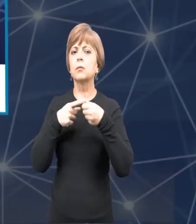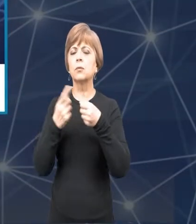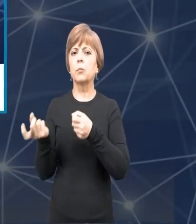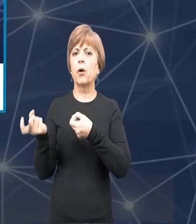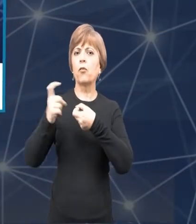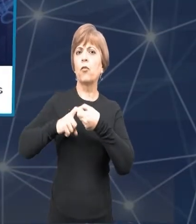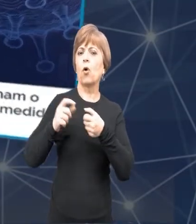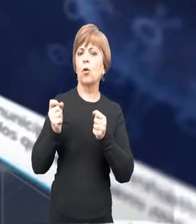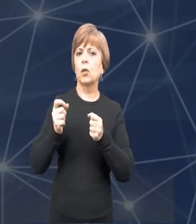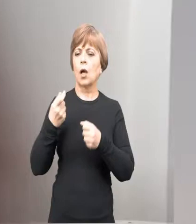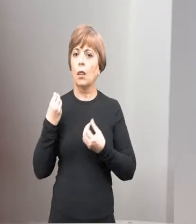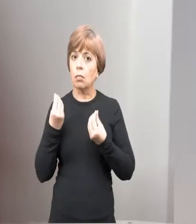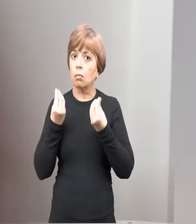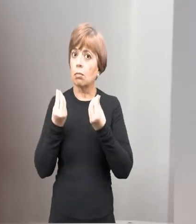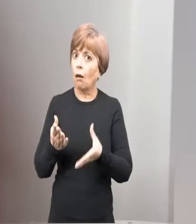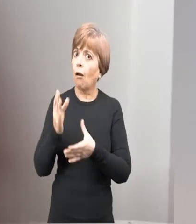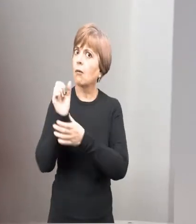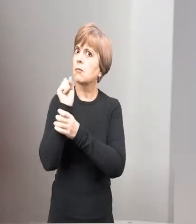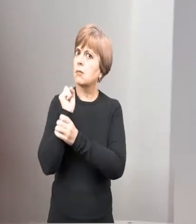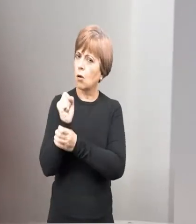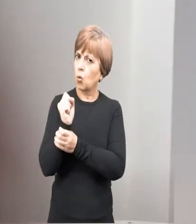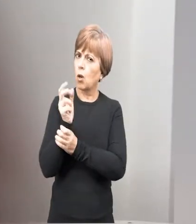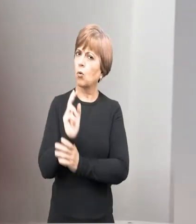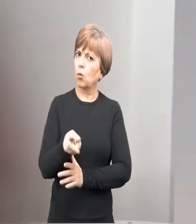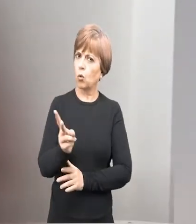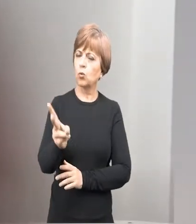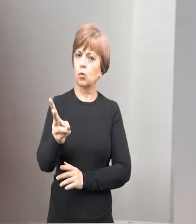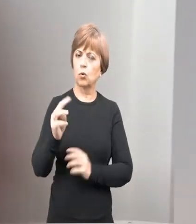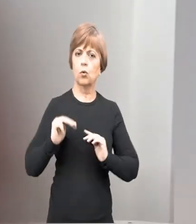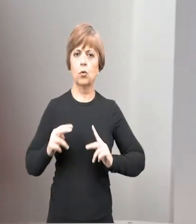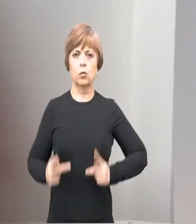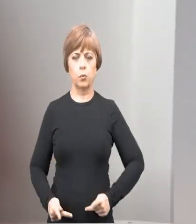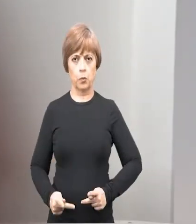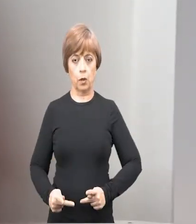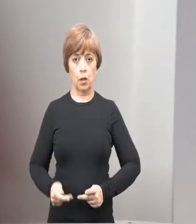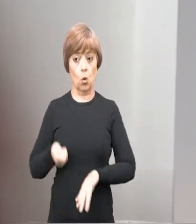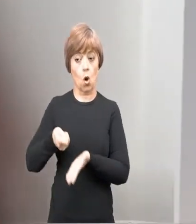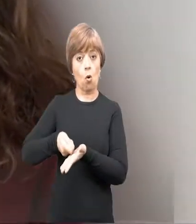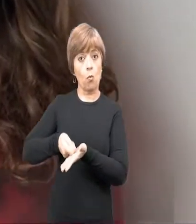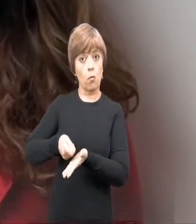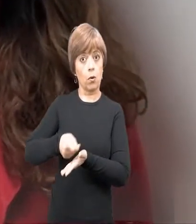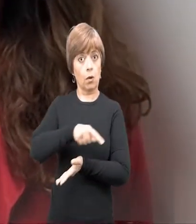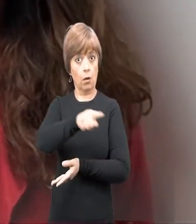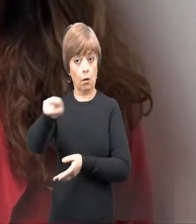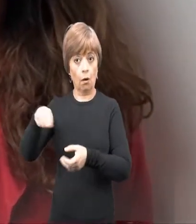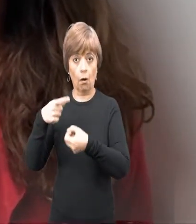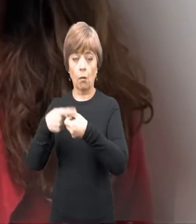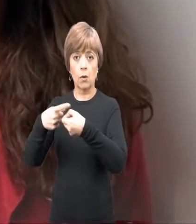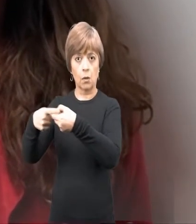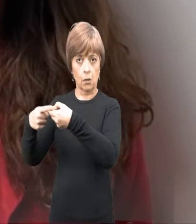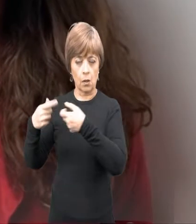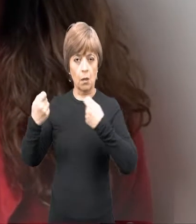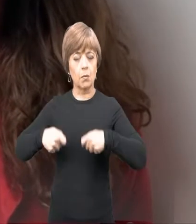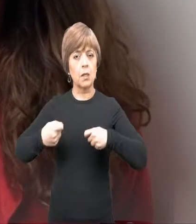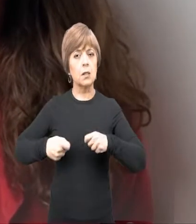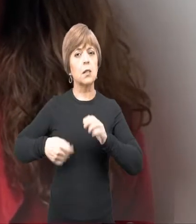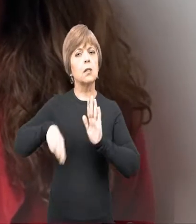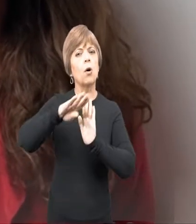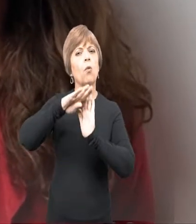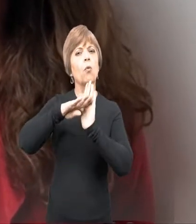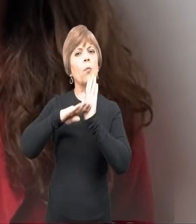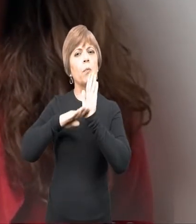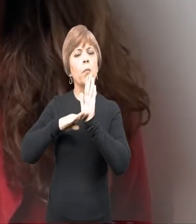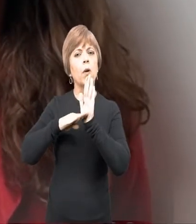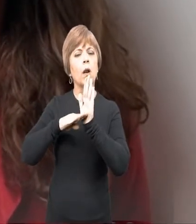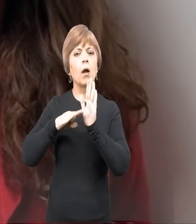poder dar segurança ao cidadão. O Ministério Público vem exigindo dos municípios que eles elaborem um plano de monitoramento